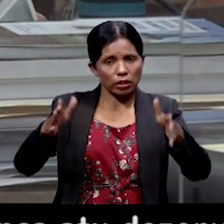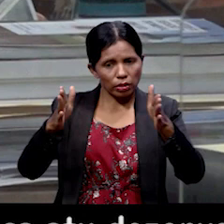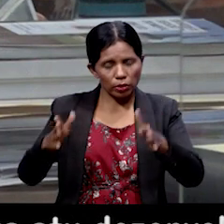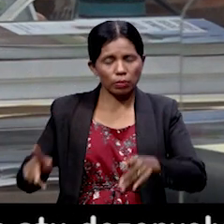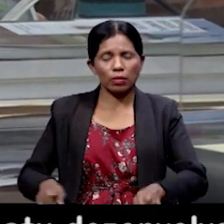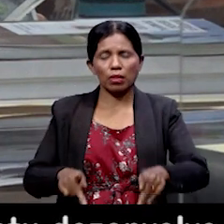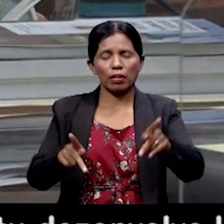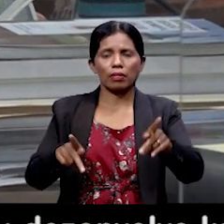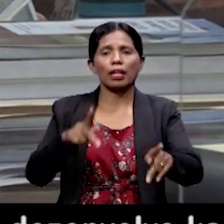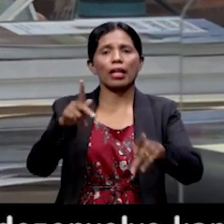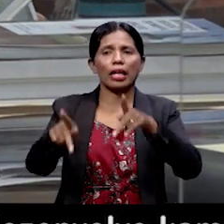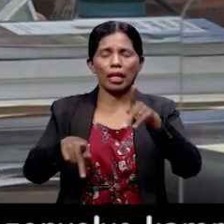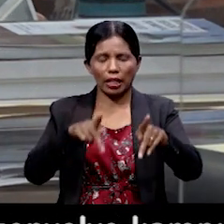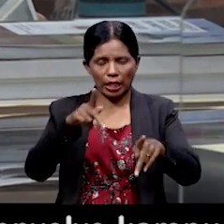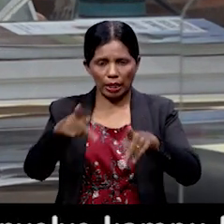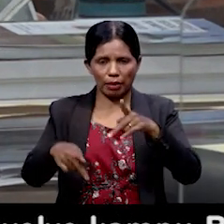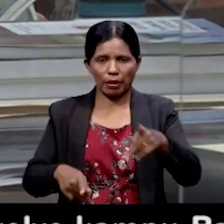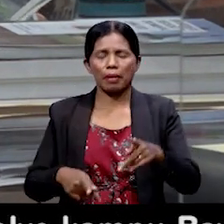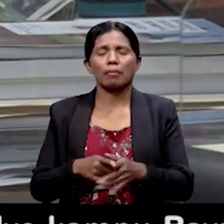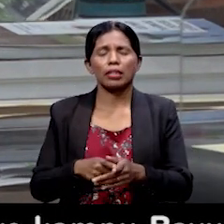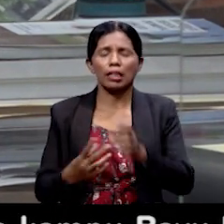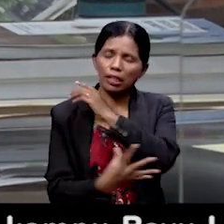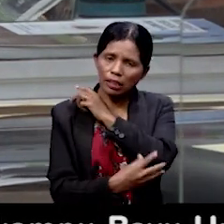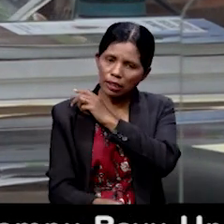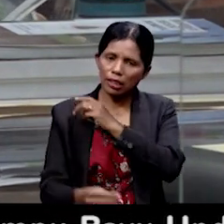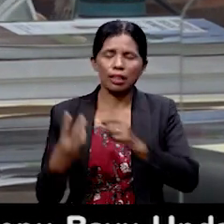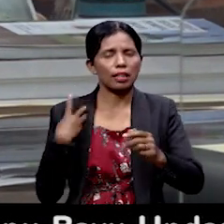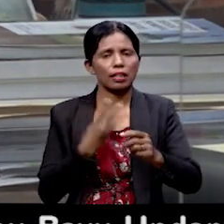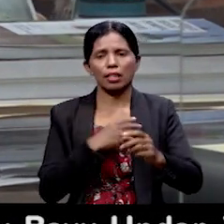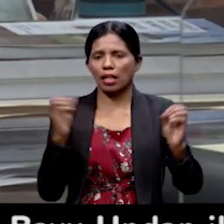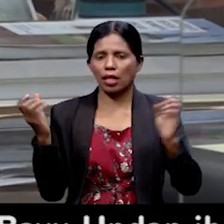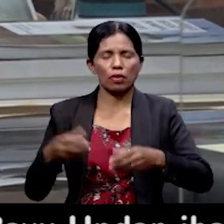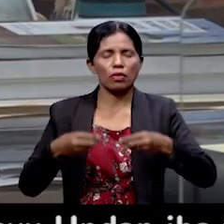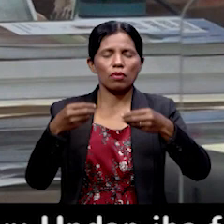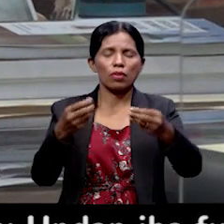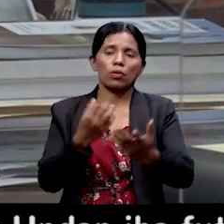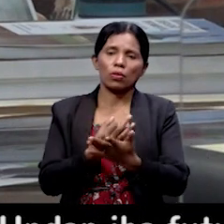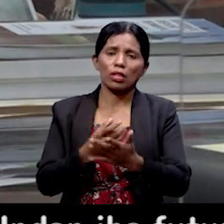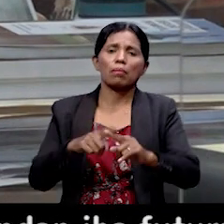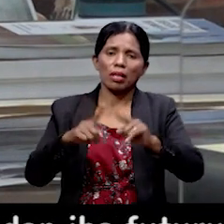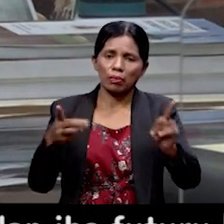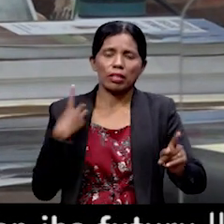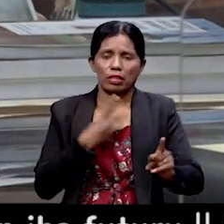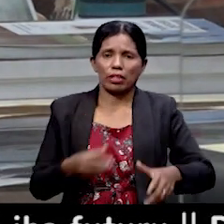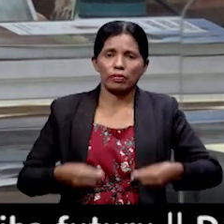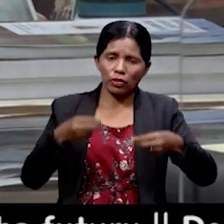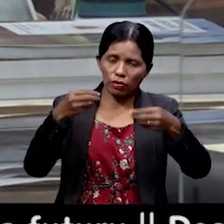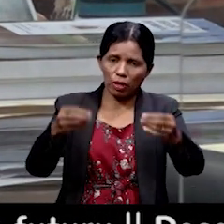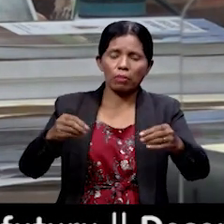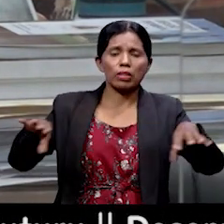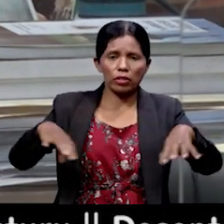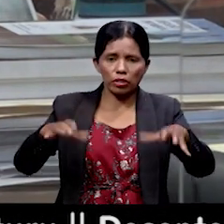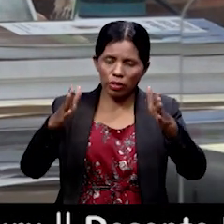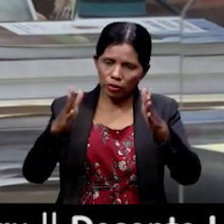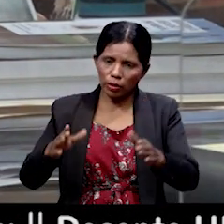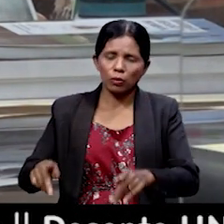bit lex, esta base que está lá for. Agora subsídio para funcionário público, isso está lá for. E dona Bema